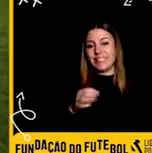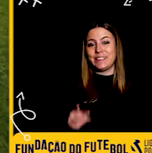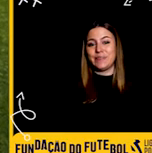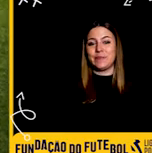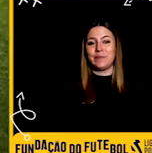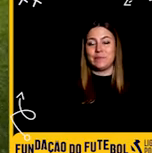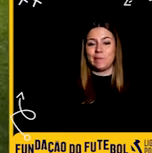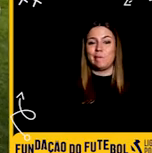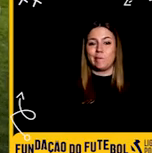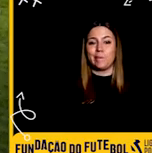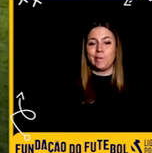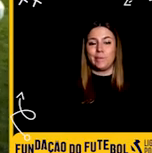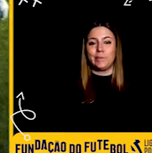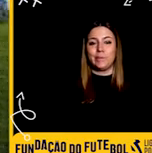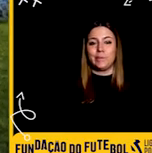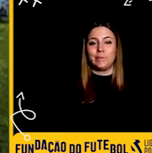ser assim.